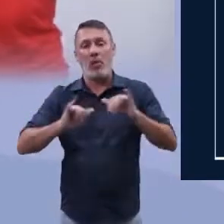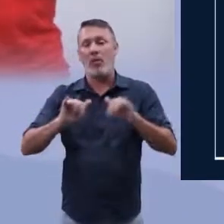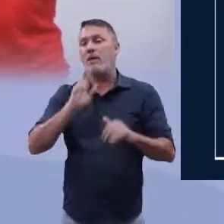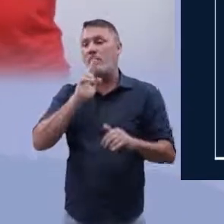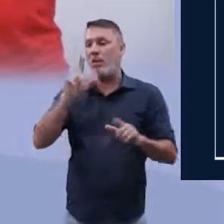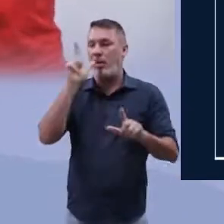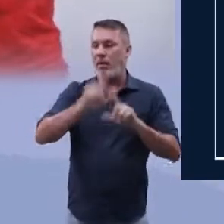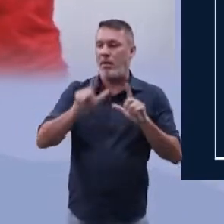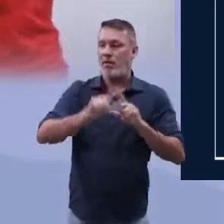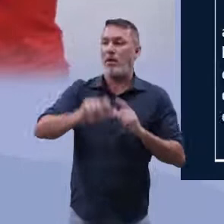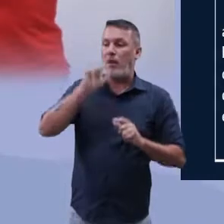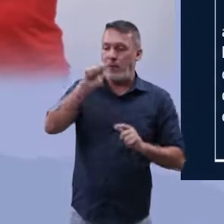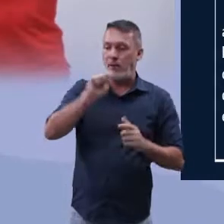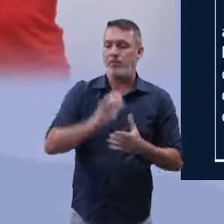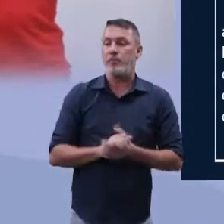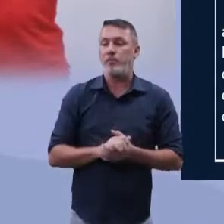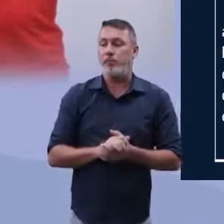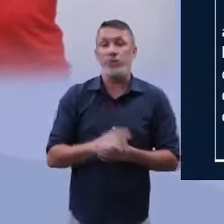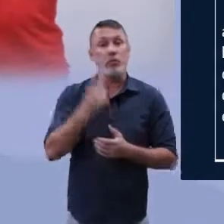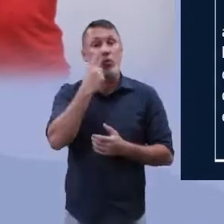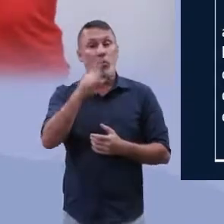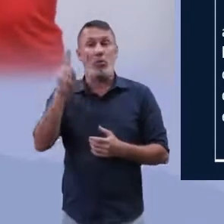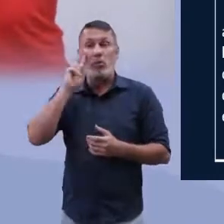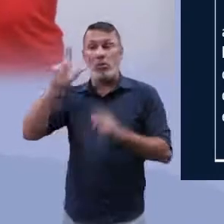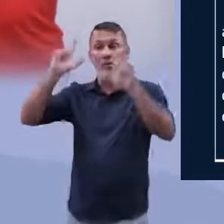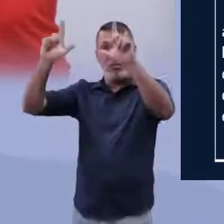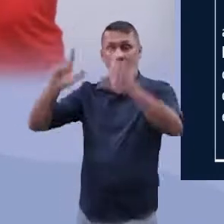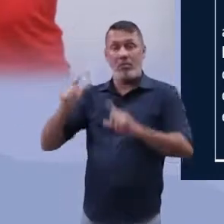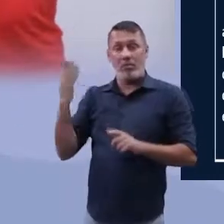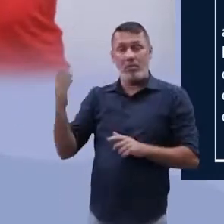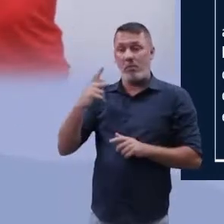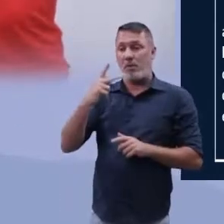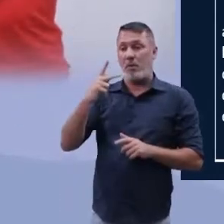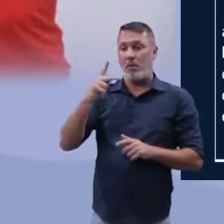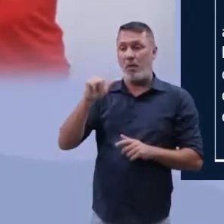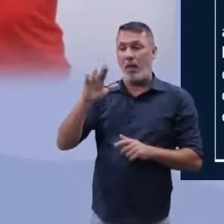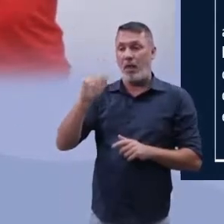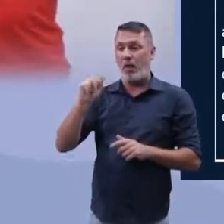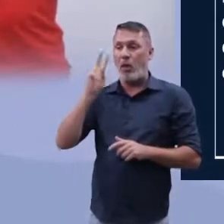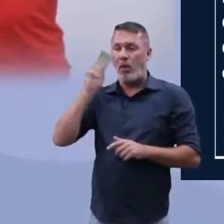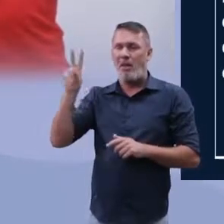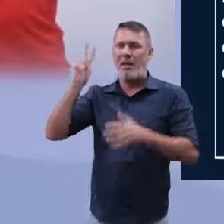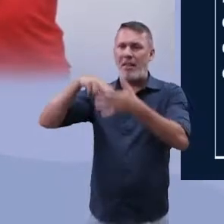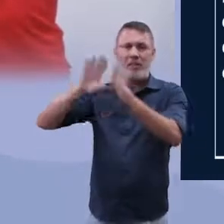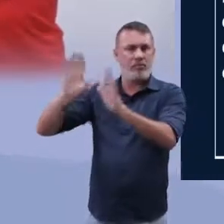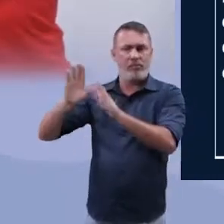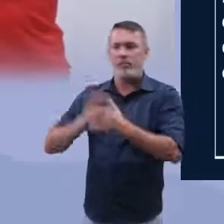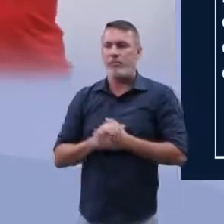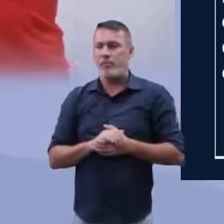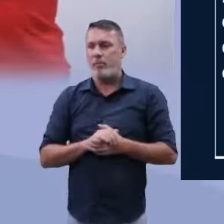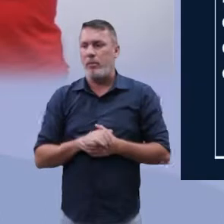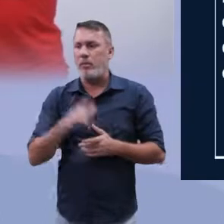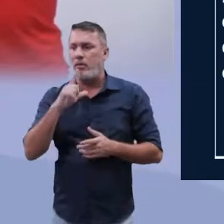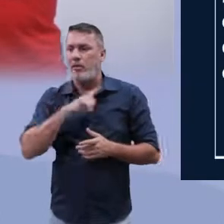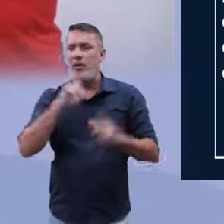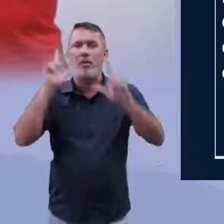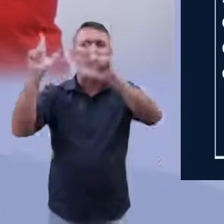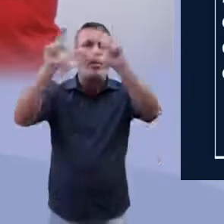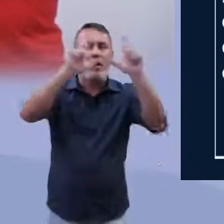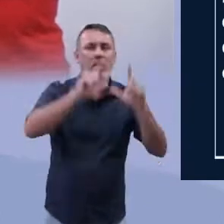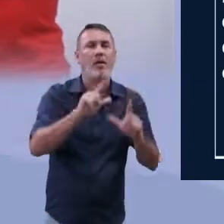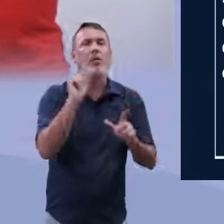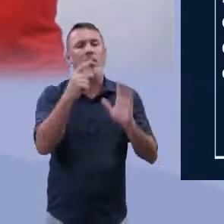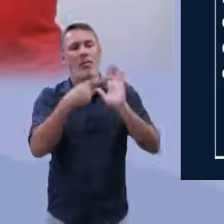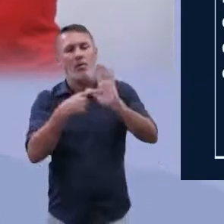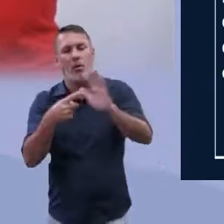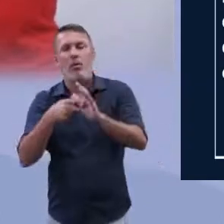promoção. Letra A. E a última de hoje, placas. Né? Placa, então vamos ler primeiro. Placas como a da gravura são